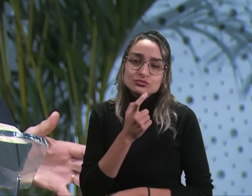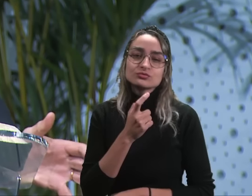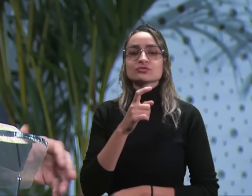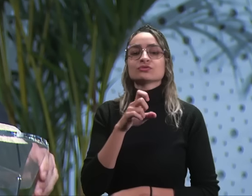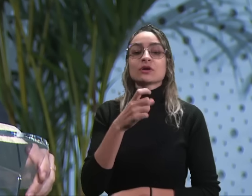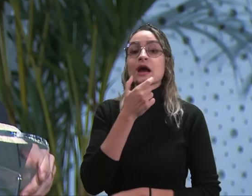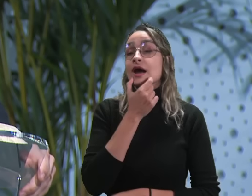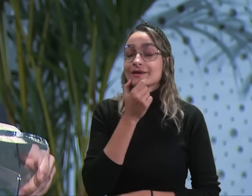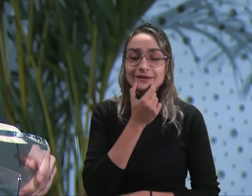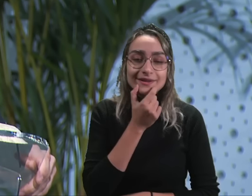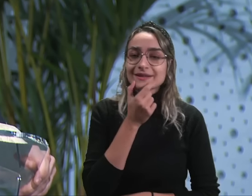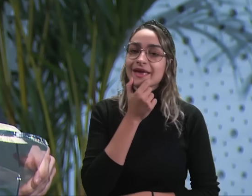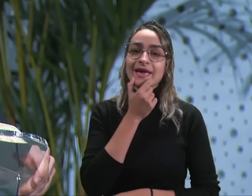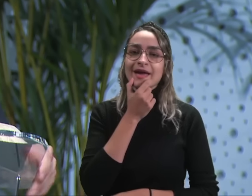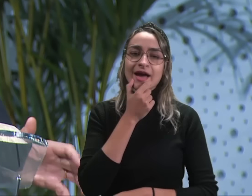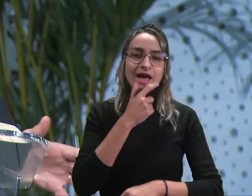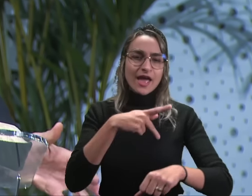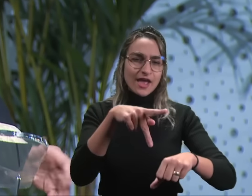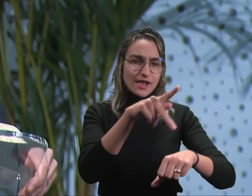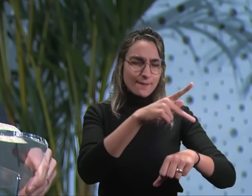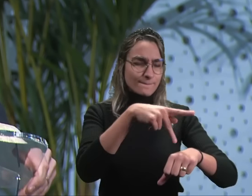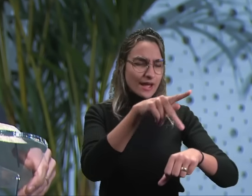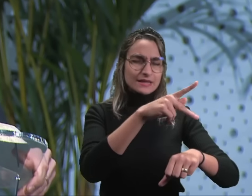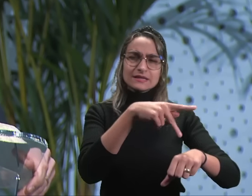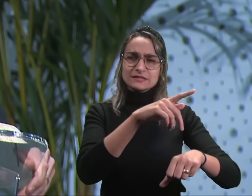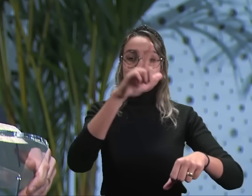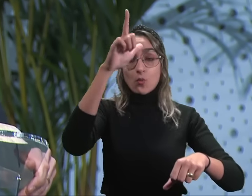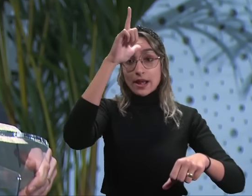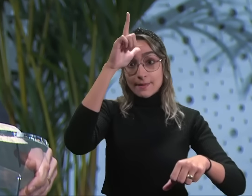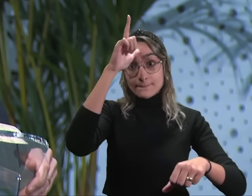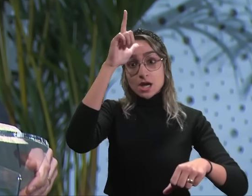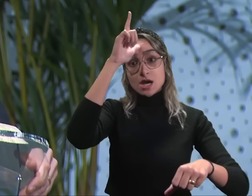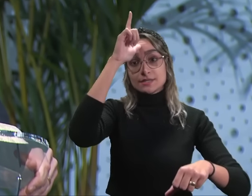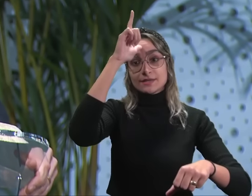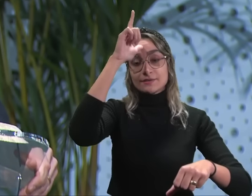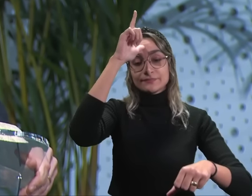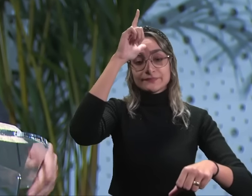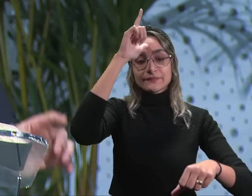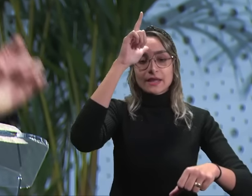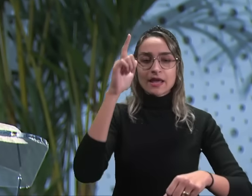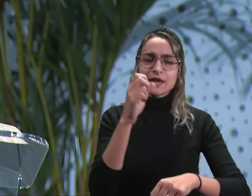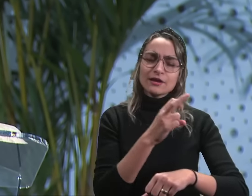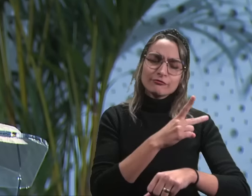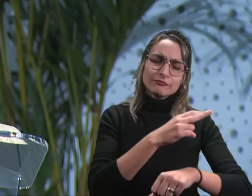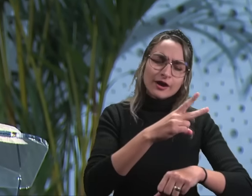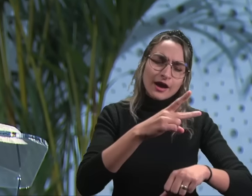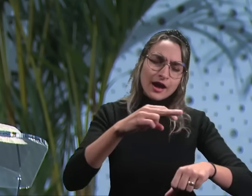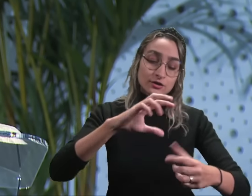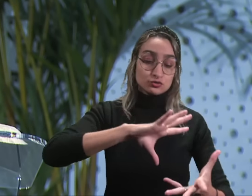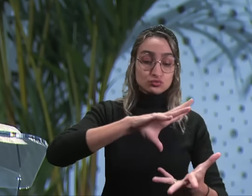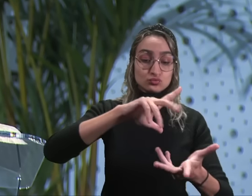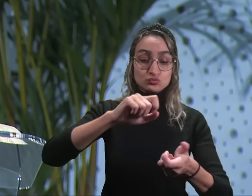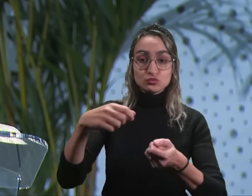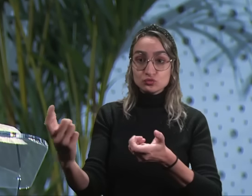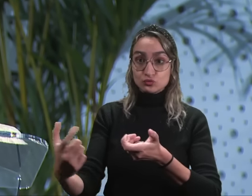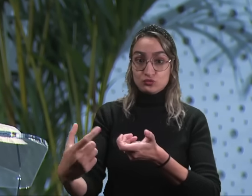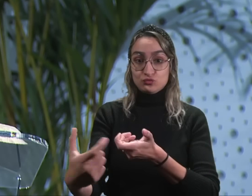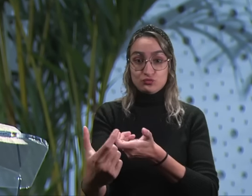às margens do Báltico no Mar Cáspio Iemen na tartária mais de 12